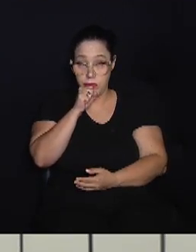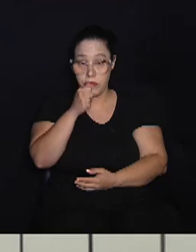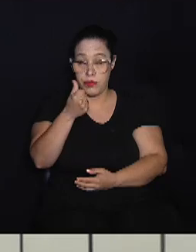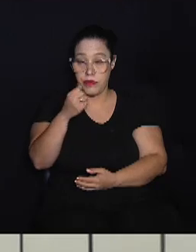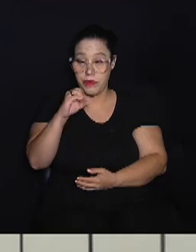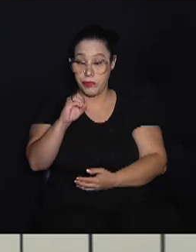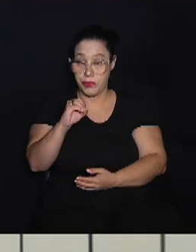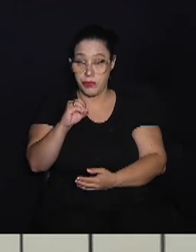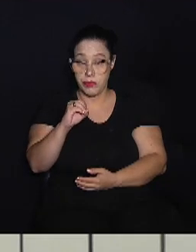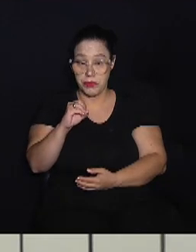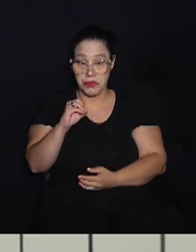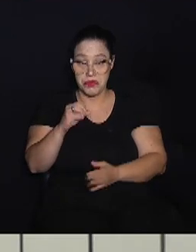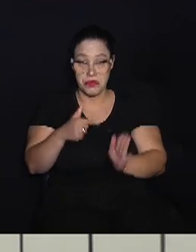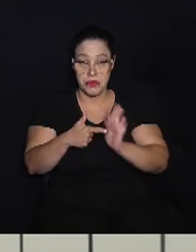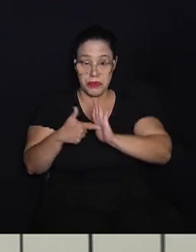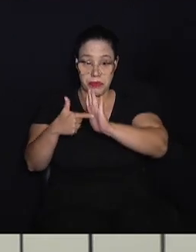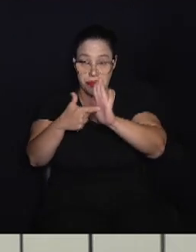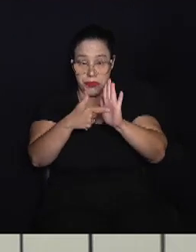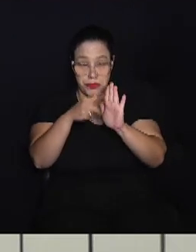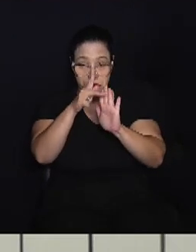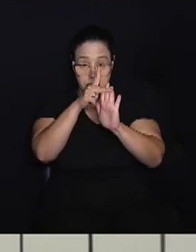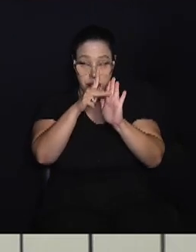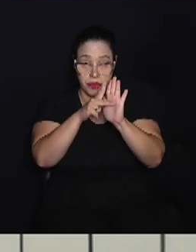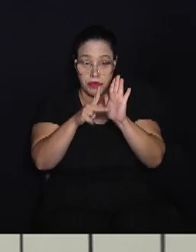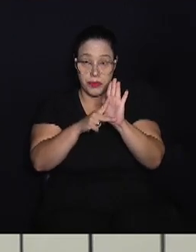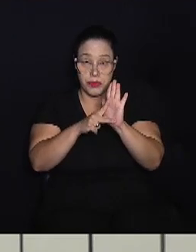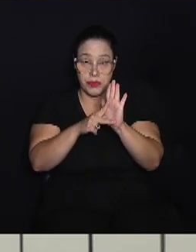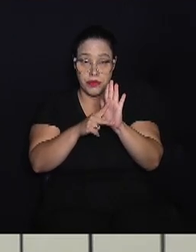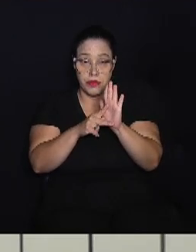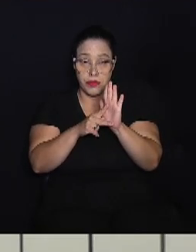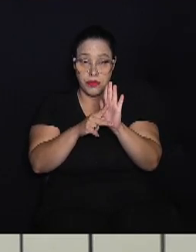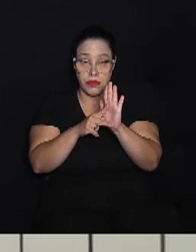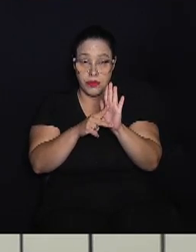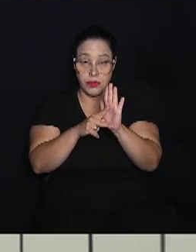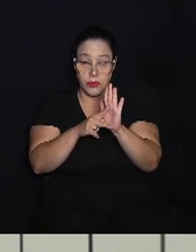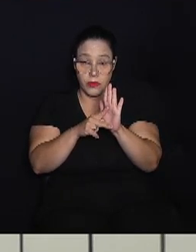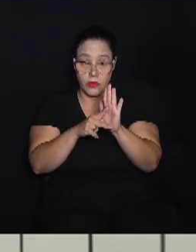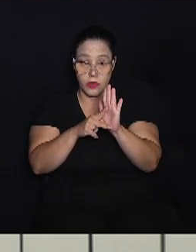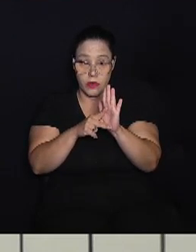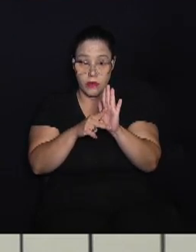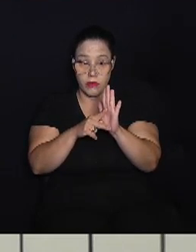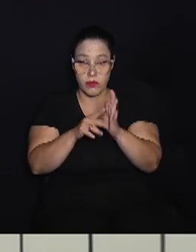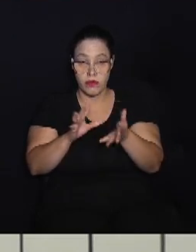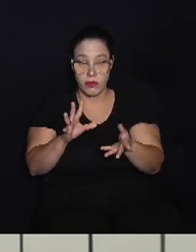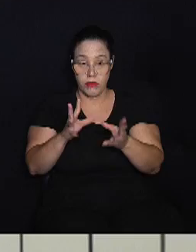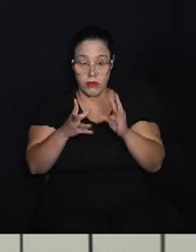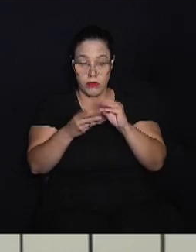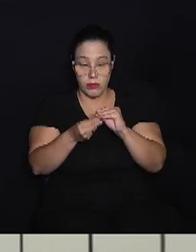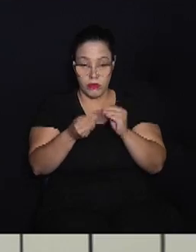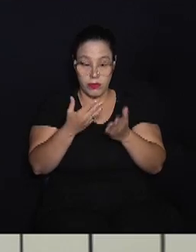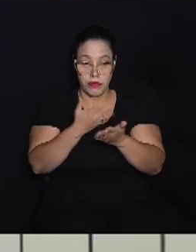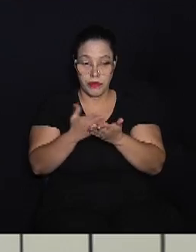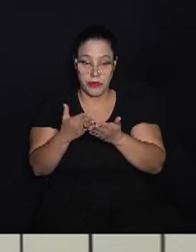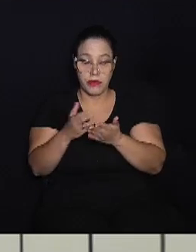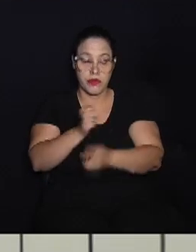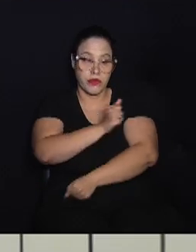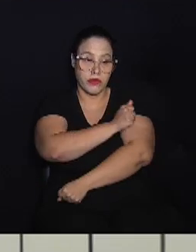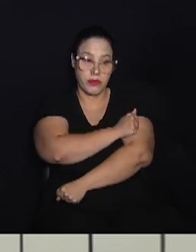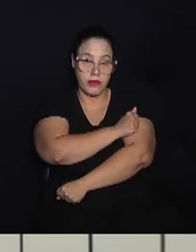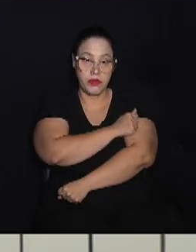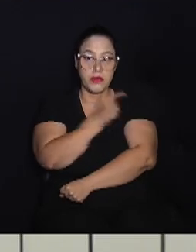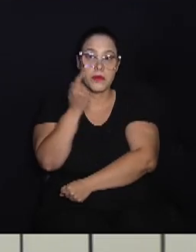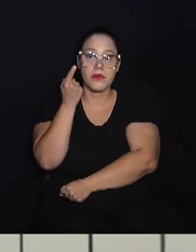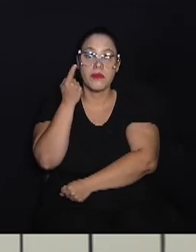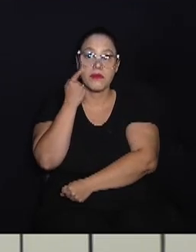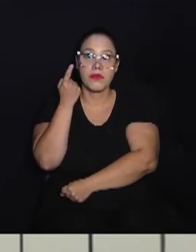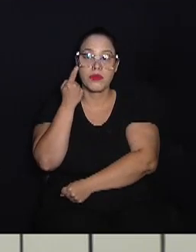horas, para uma exposição de projetos com materiais recicláveis criados a partir de seus alunos. Confira agora